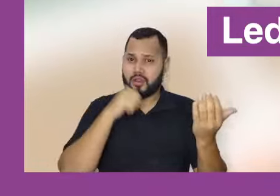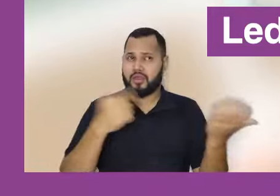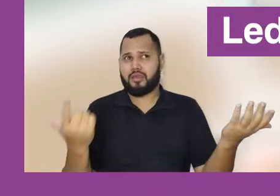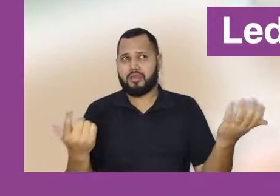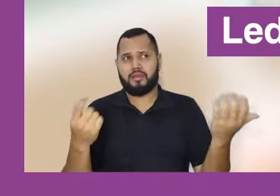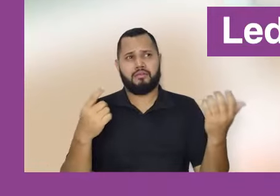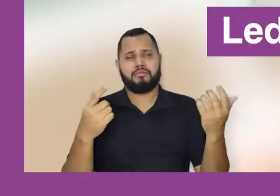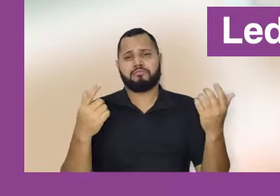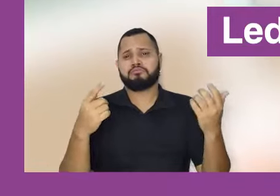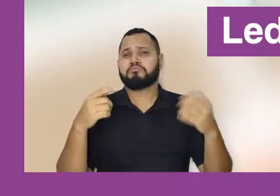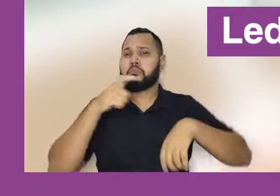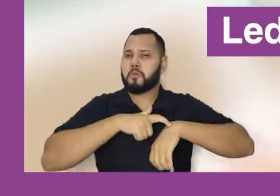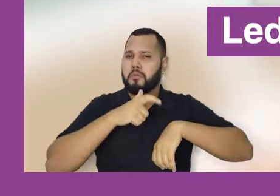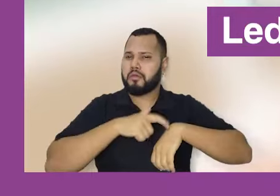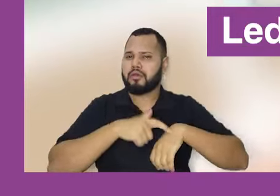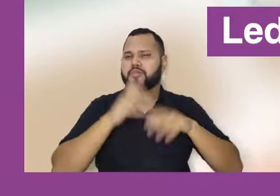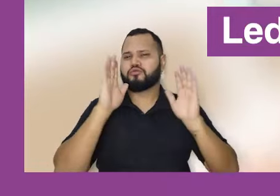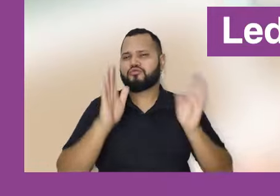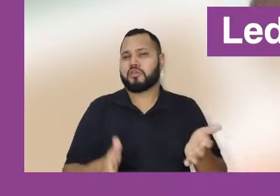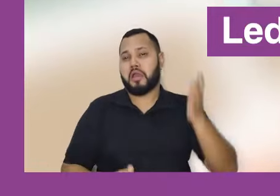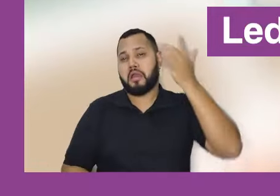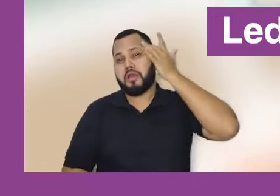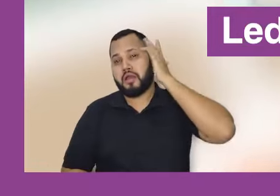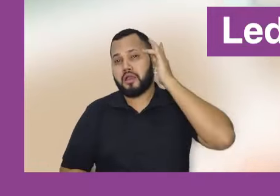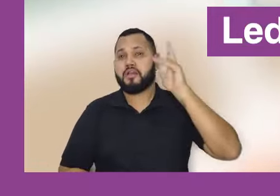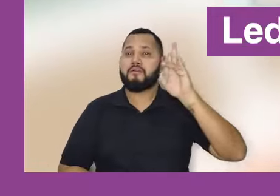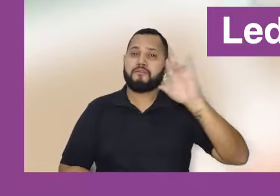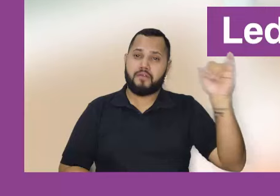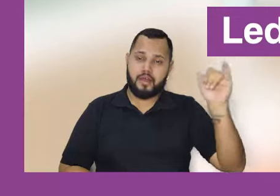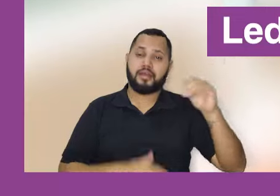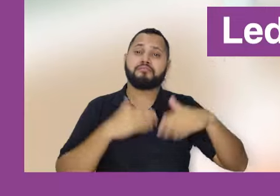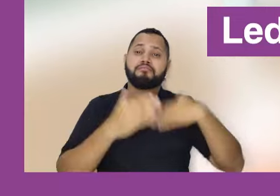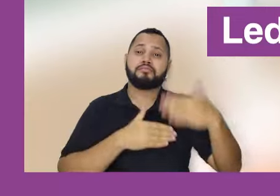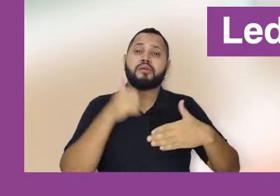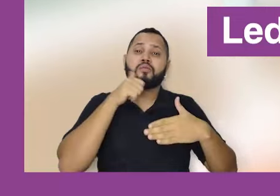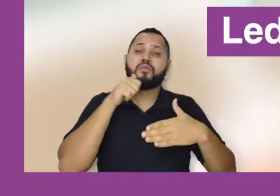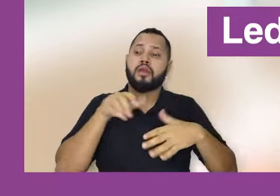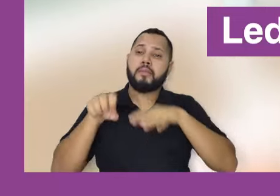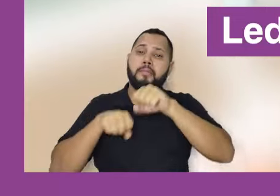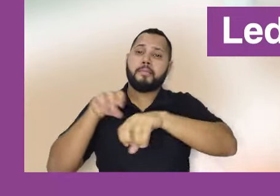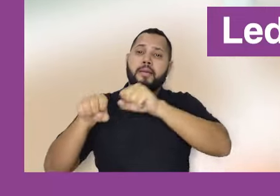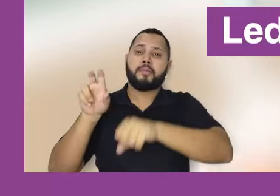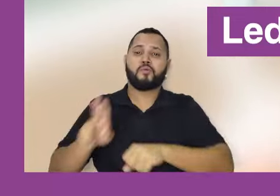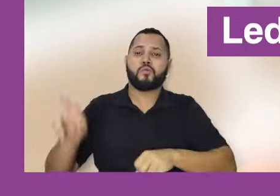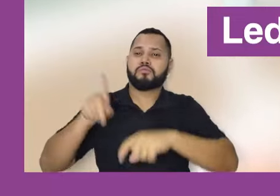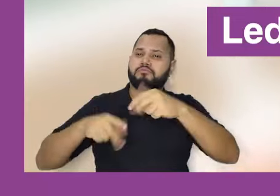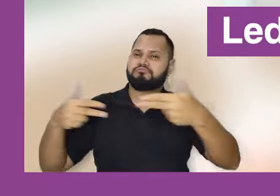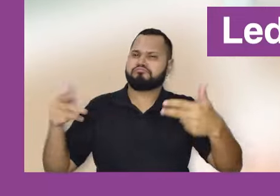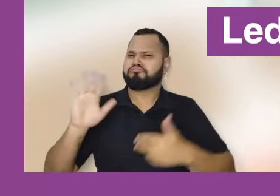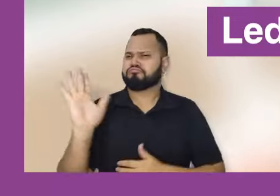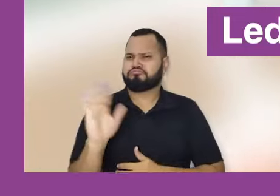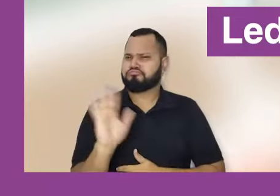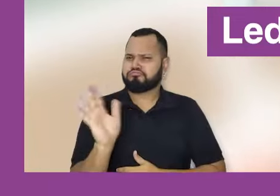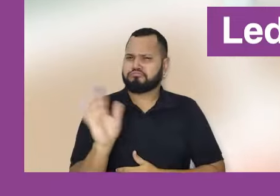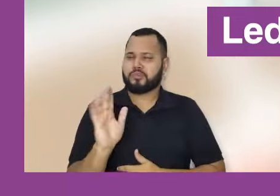é que são nesse momento ou que a gente acha que vão vir a ser consumidoras né a gente não faz